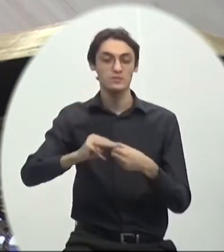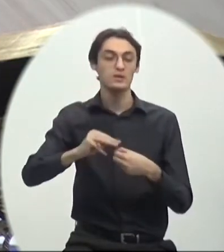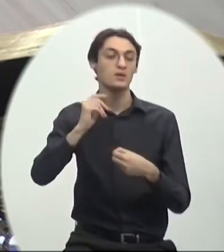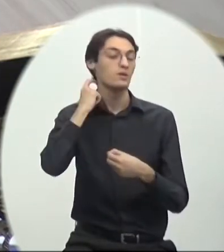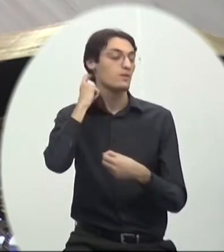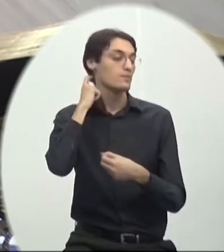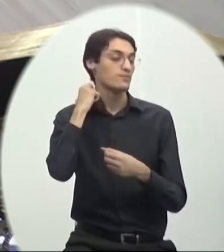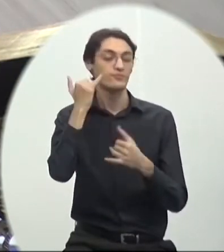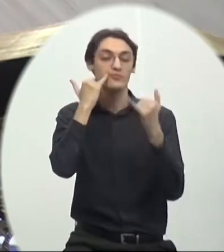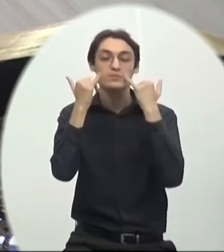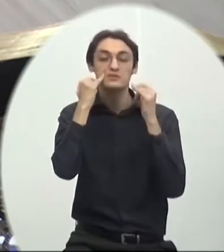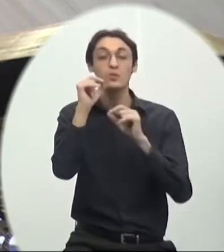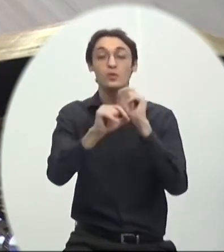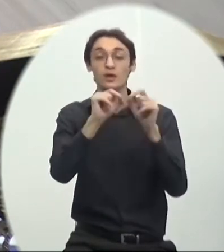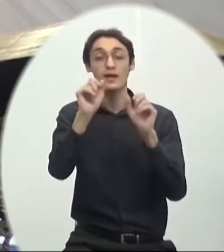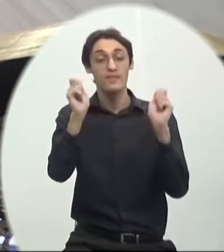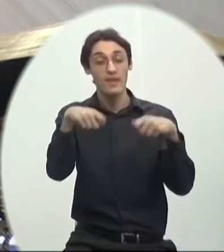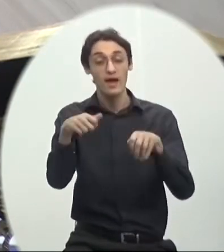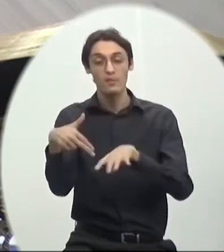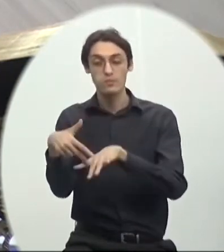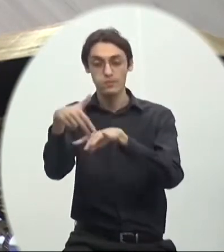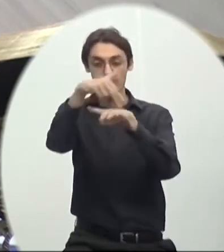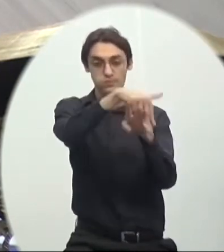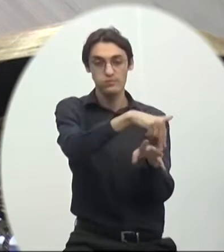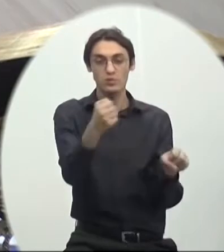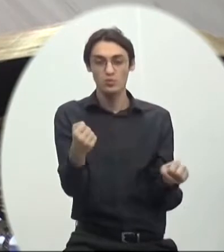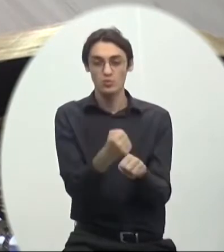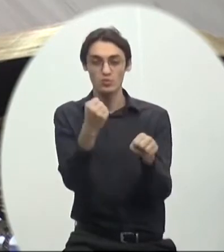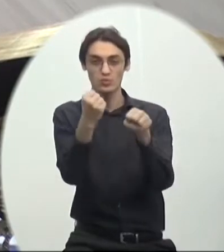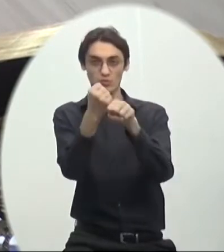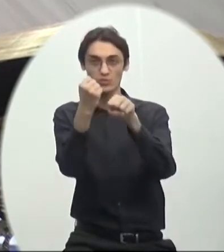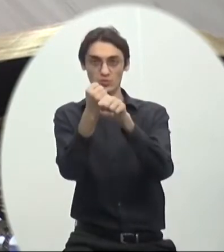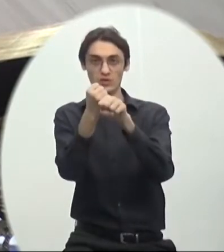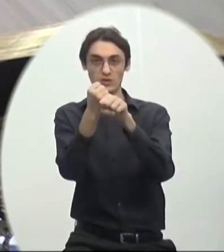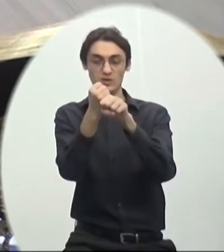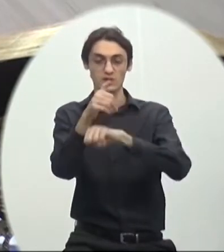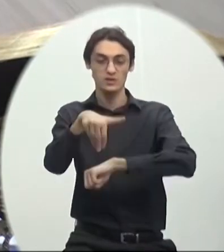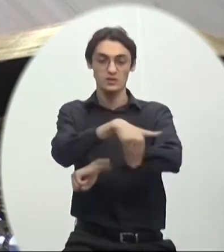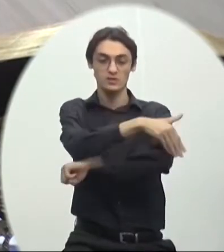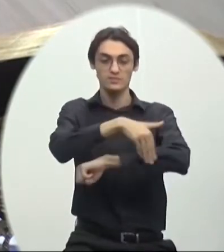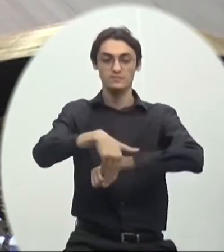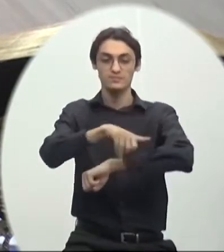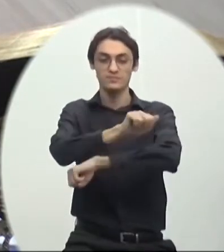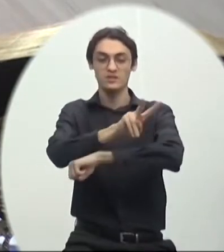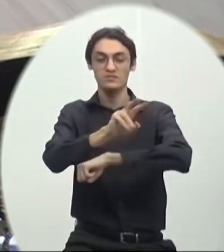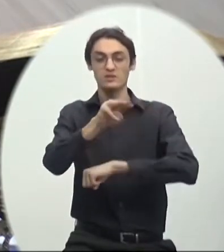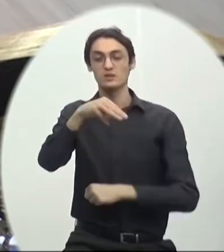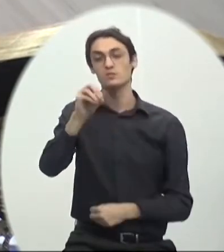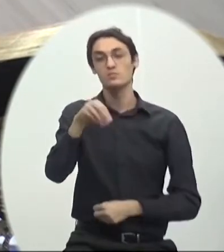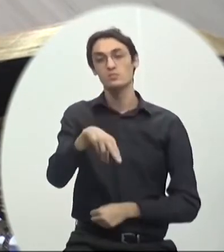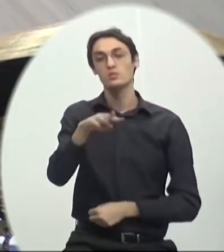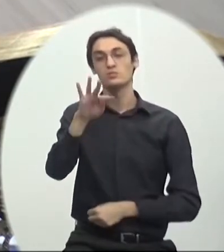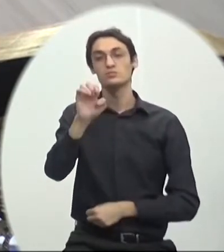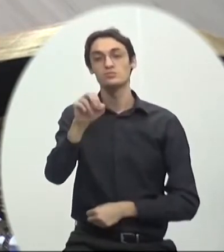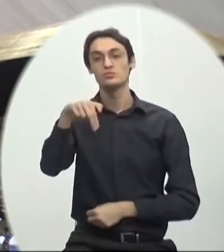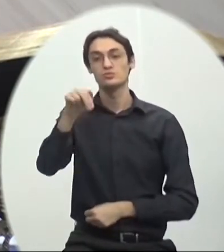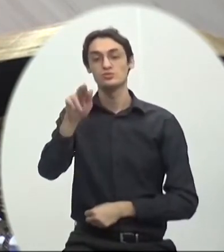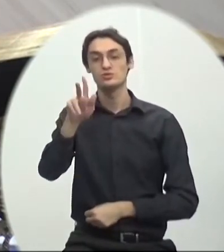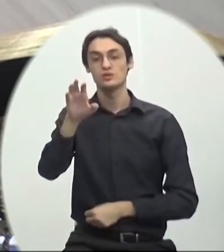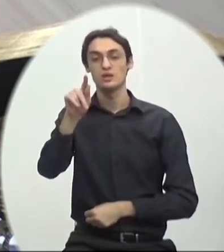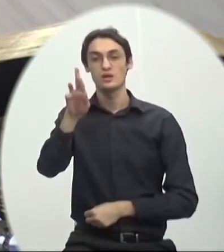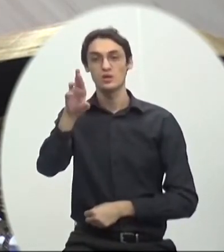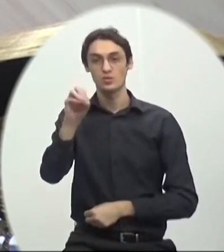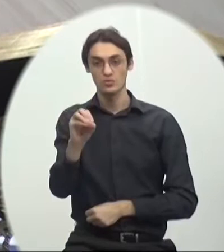há possibilidade de construção de uma faixa elevada para a travessia de pedestres na Avenida Montenegro, de frente à